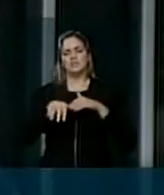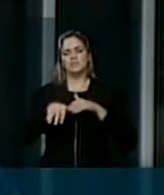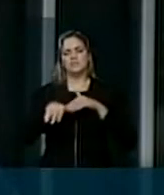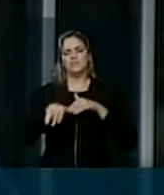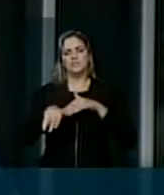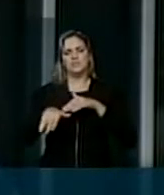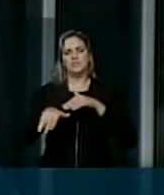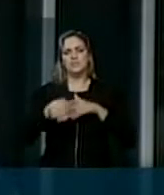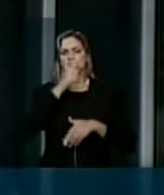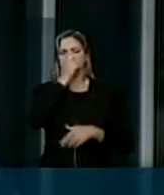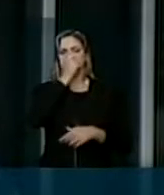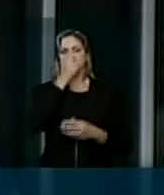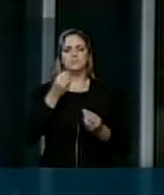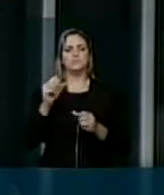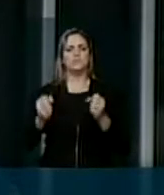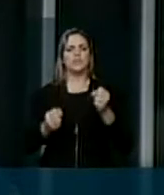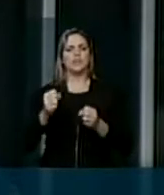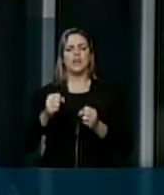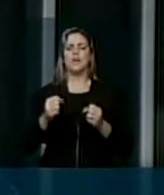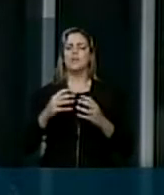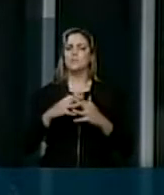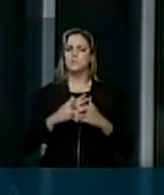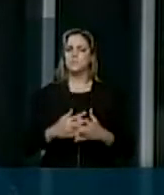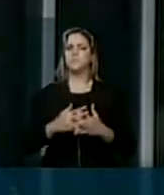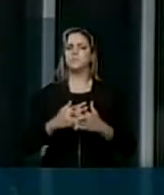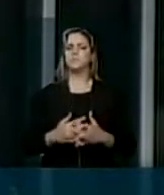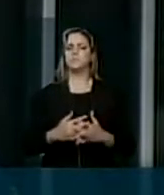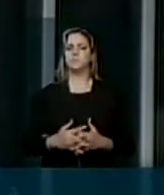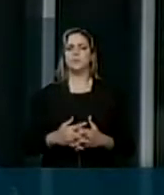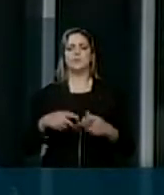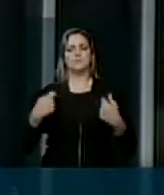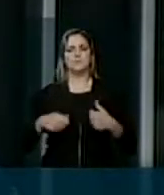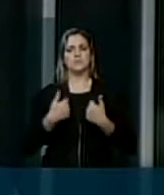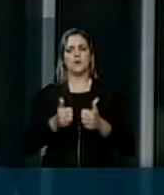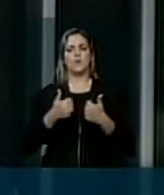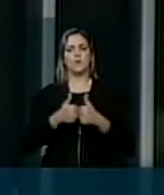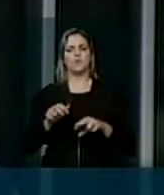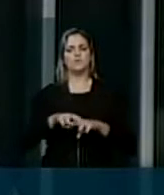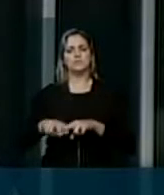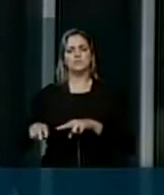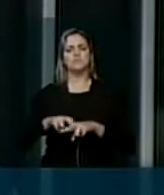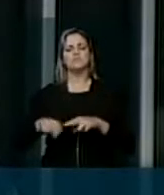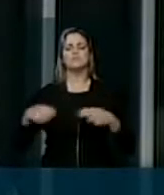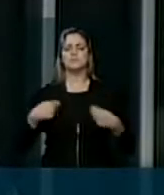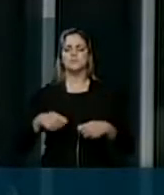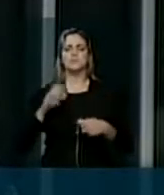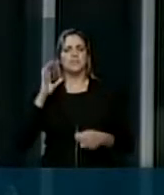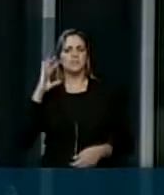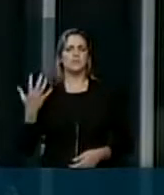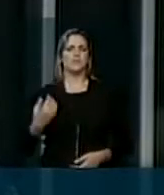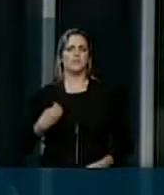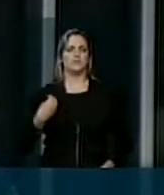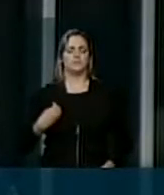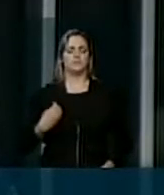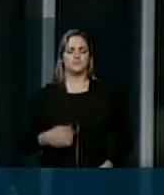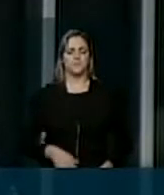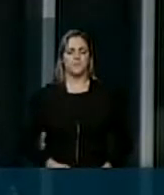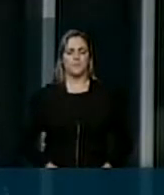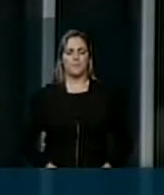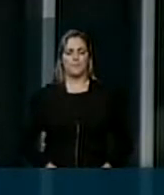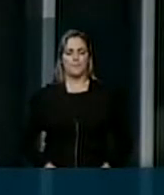das pessoas que trabalham no transporte coletivo? Esse é um assunto extremamente importante. Tão importante que a Comissão de Desenvolvimento